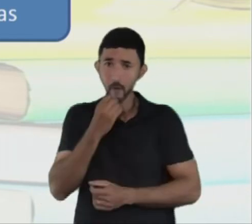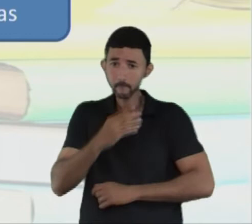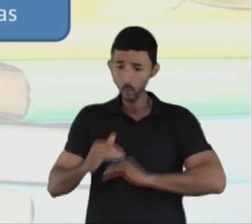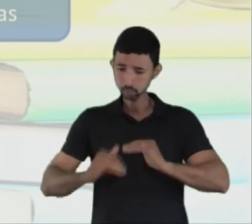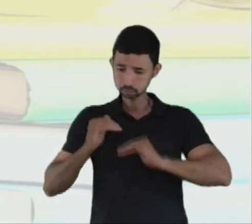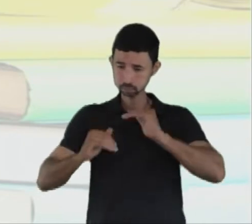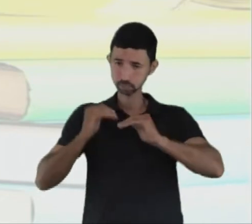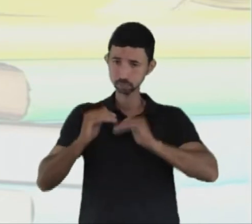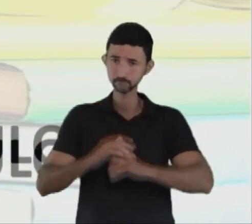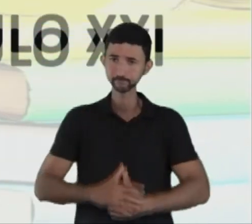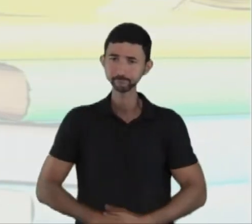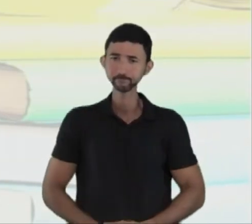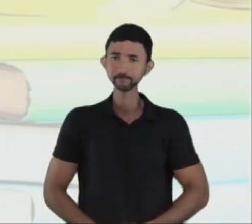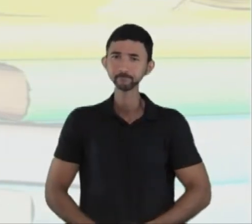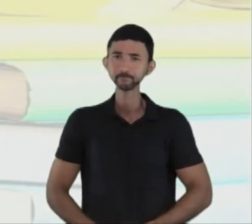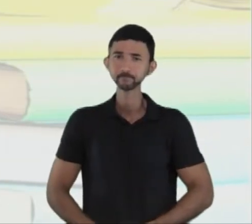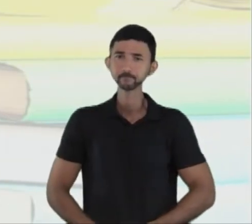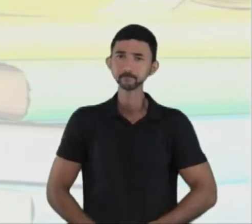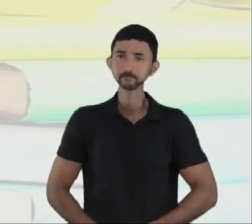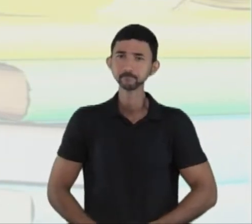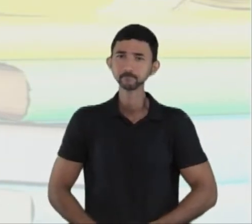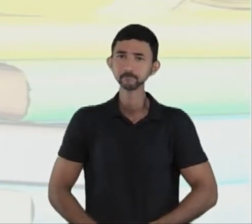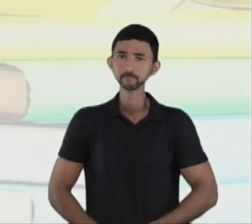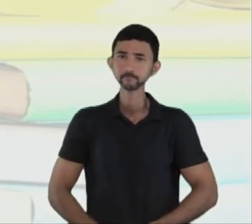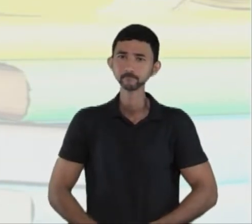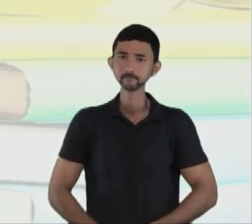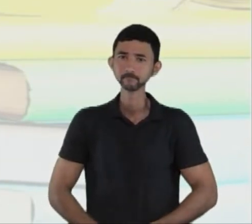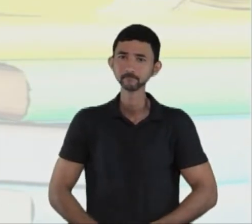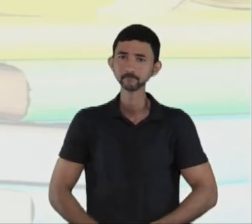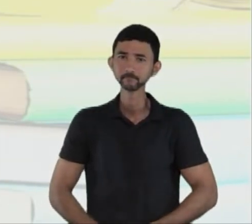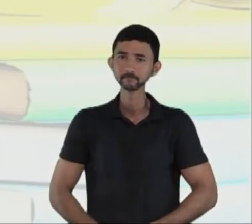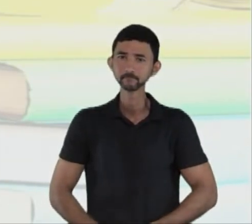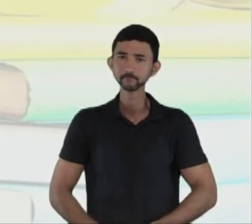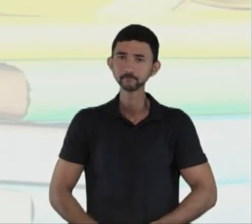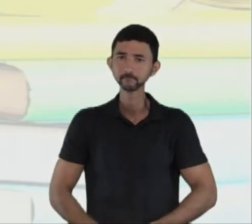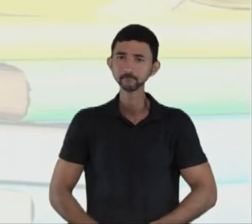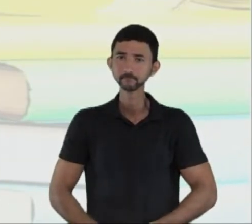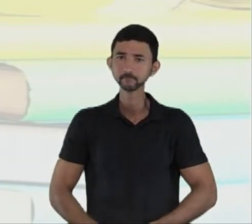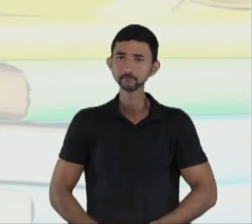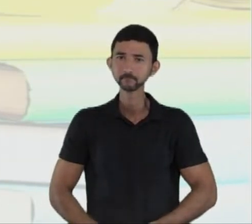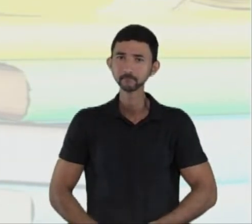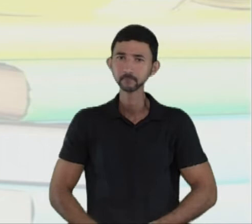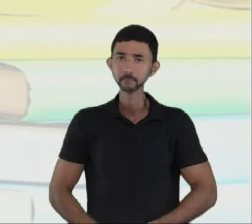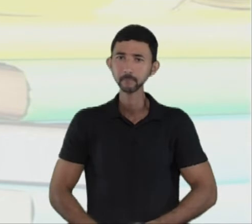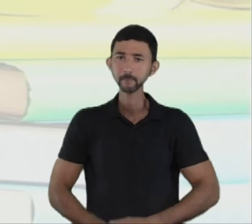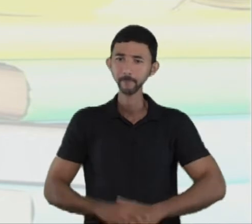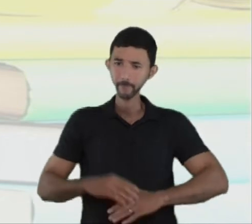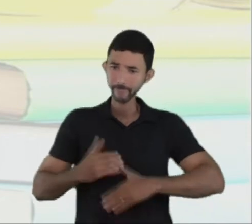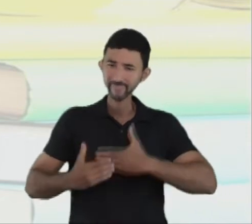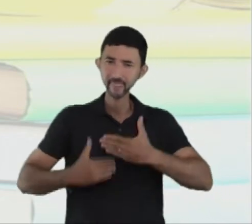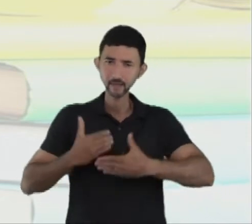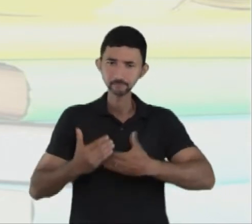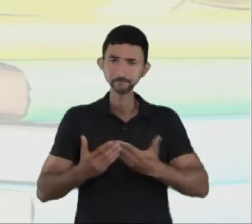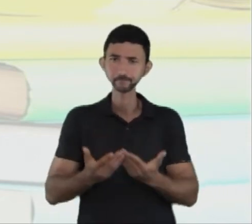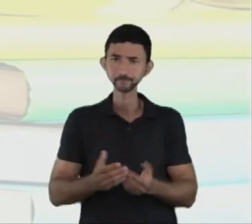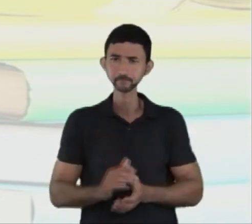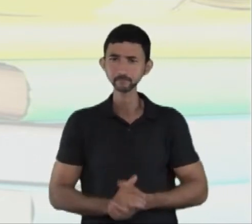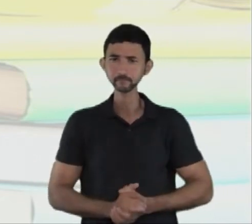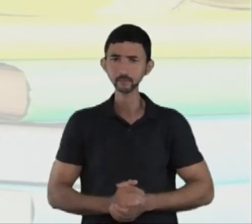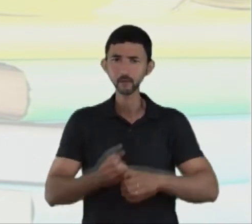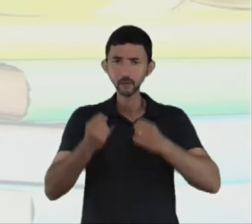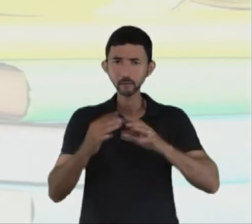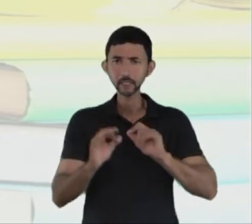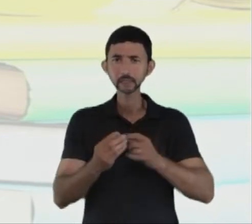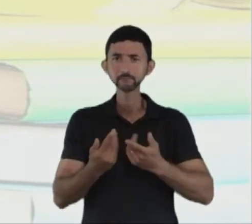conhece hoje. Tá bom? Bom, gente, pra gente dar mais uma adiantadinha, tá? Bora falar da